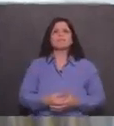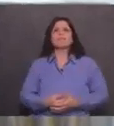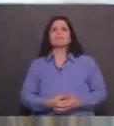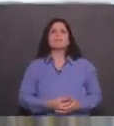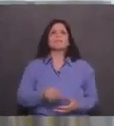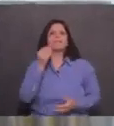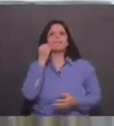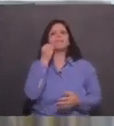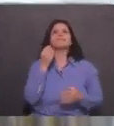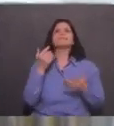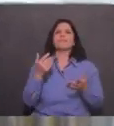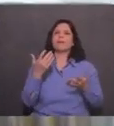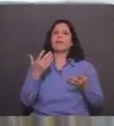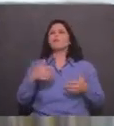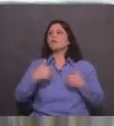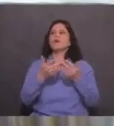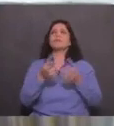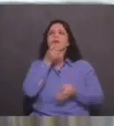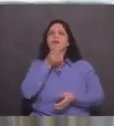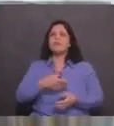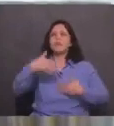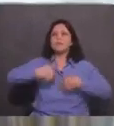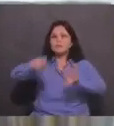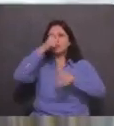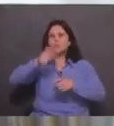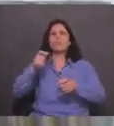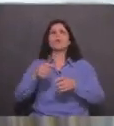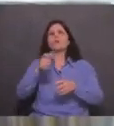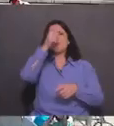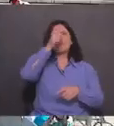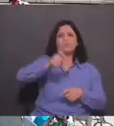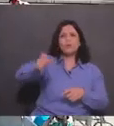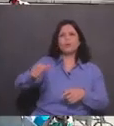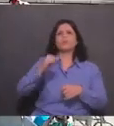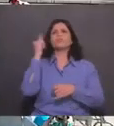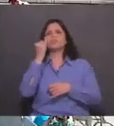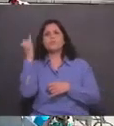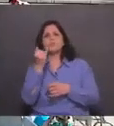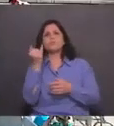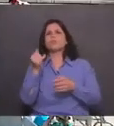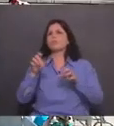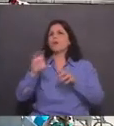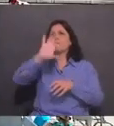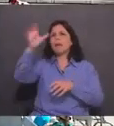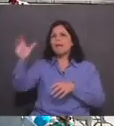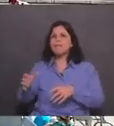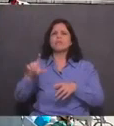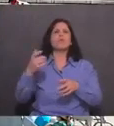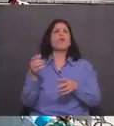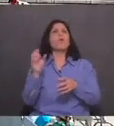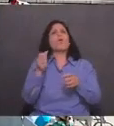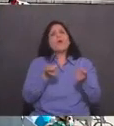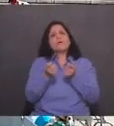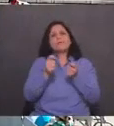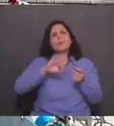dos braços por parte de pessoas, instituições, nações, organizações mundiais,